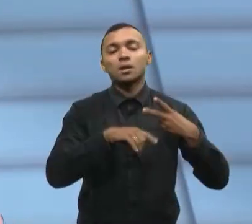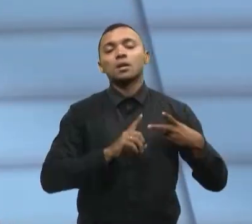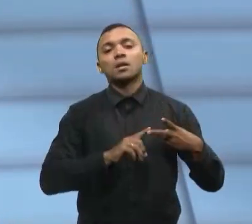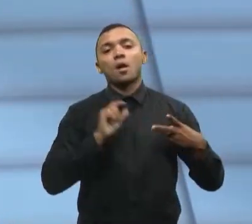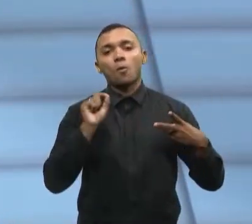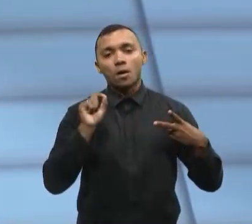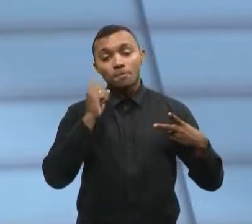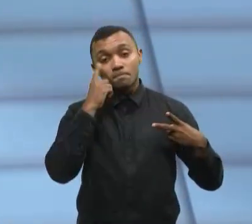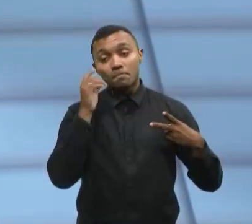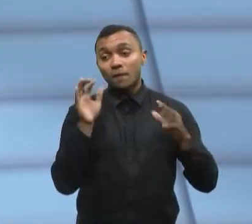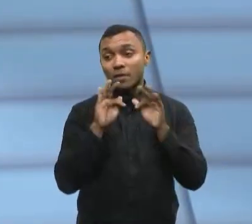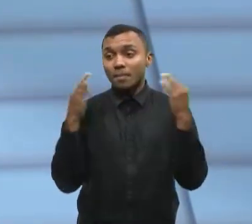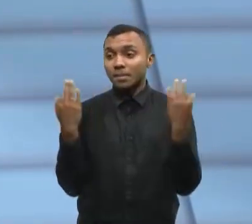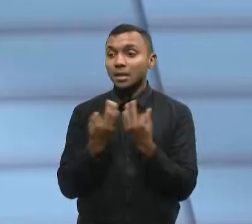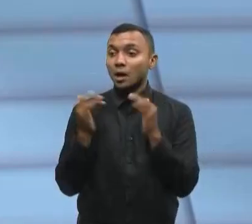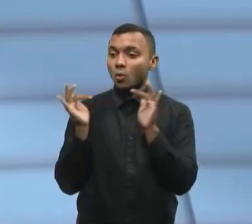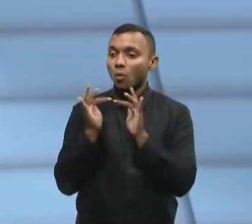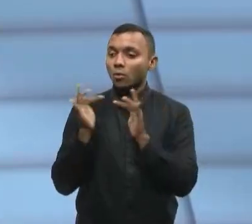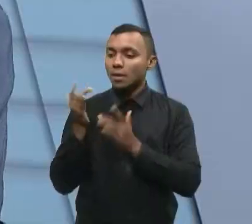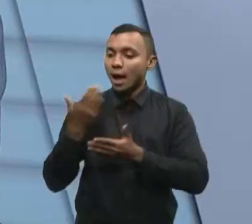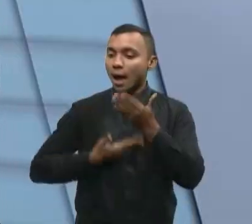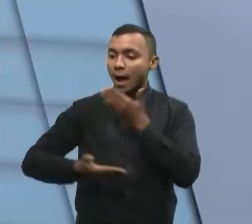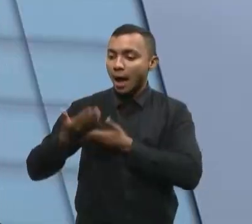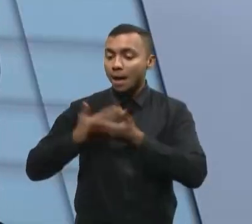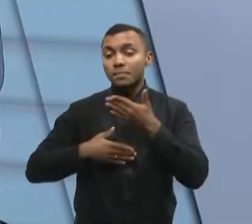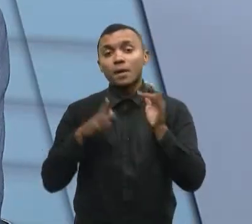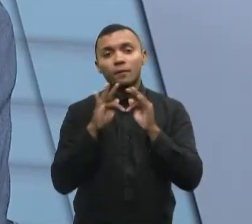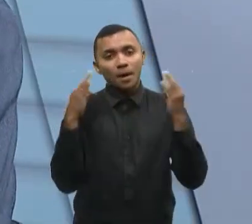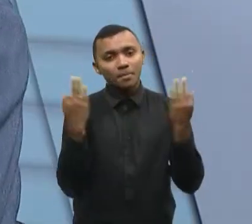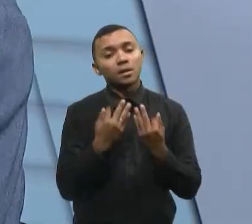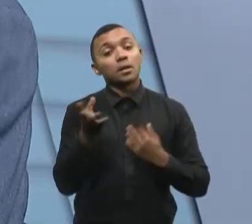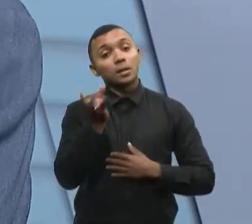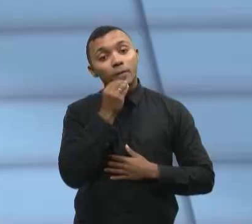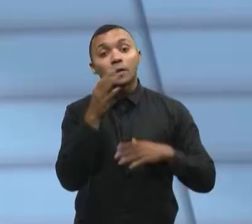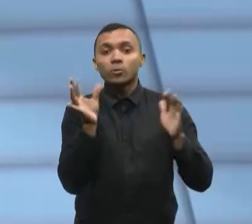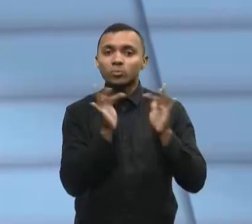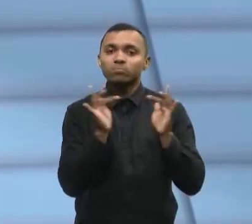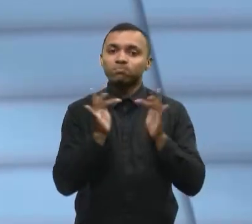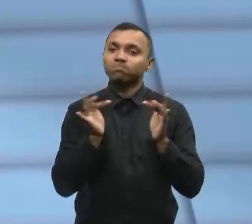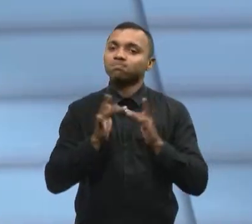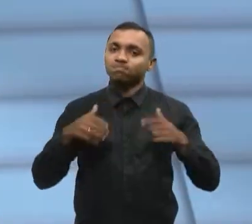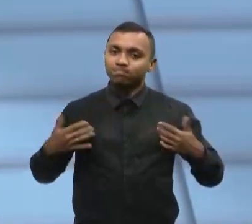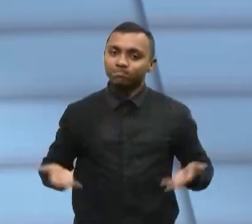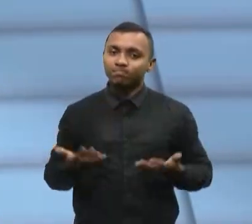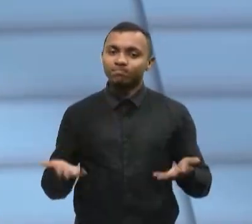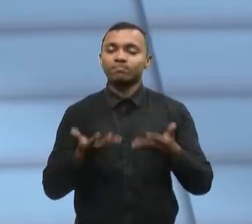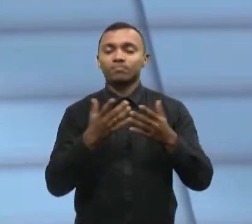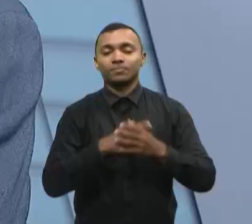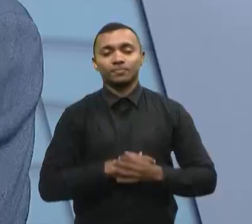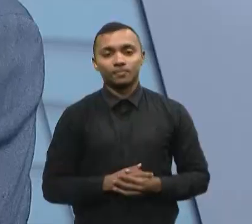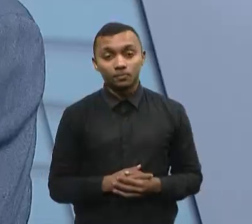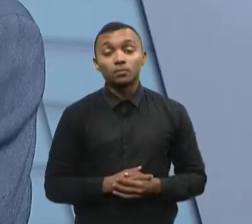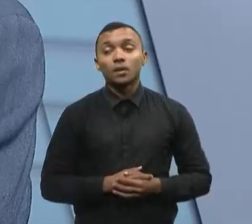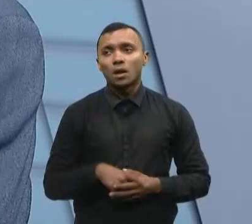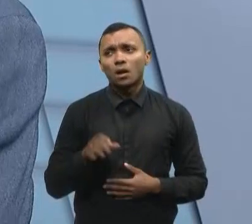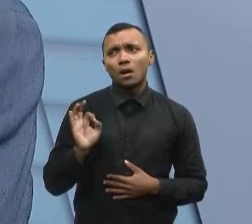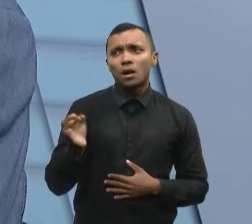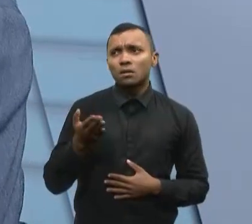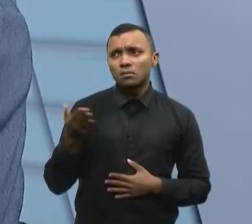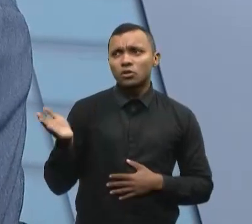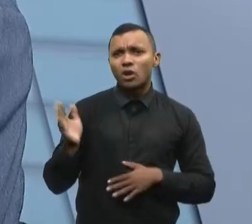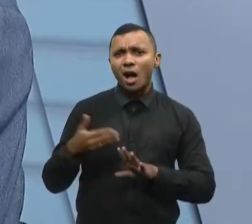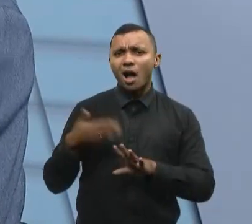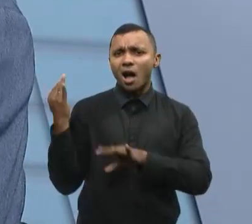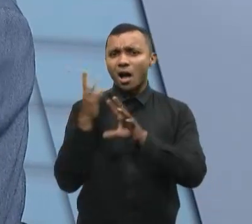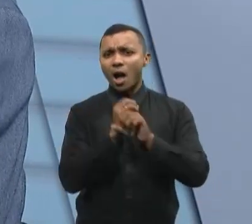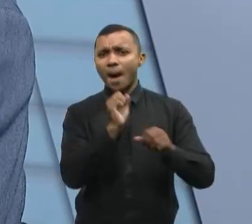e a família perto do profissional. A família tem que abraçar, né? Abraçar a causa, exatamente. Tem que abraçar a causa. Exatamente. E isso já foi um problema,